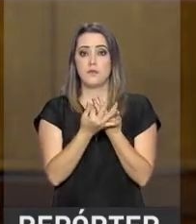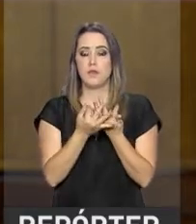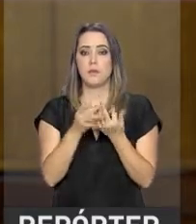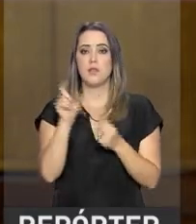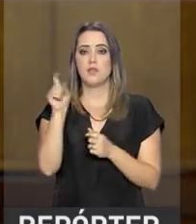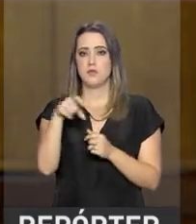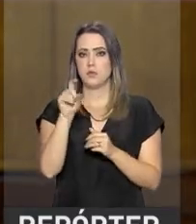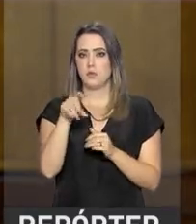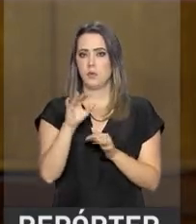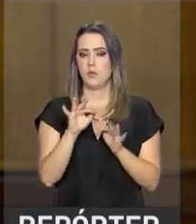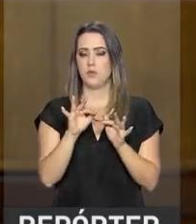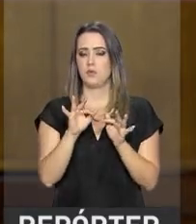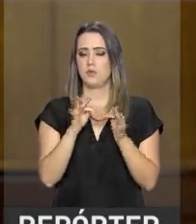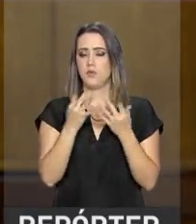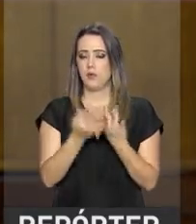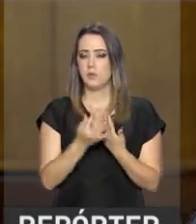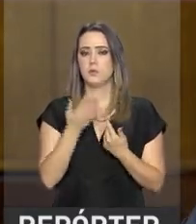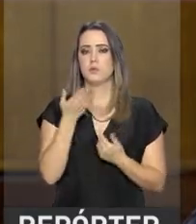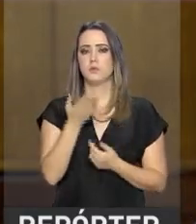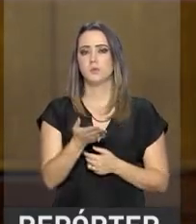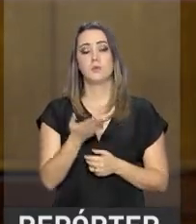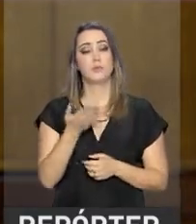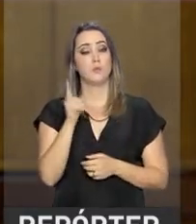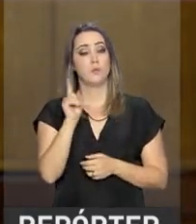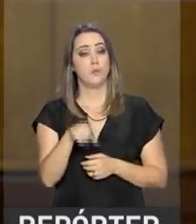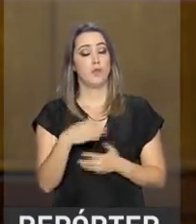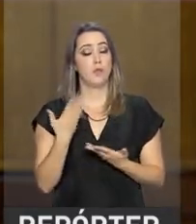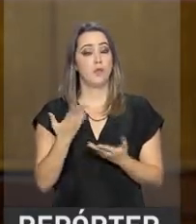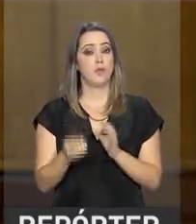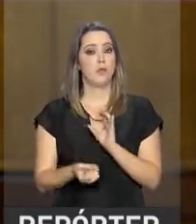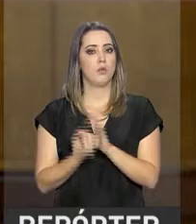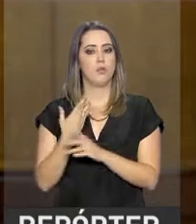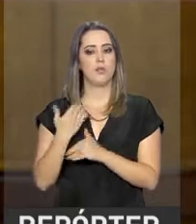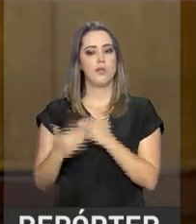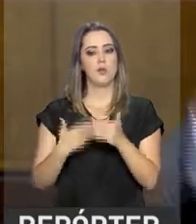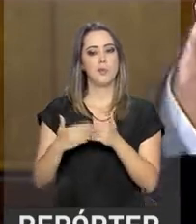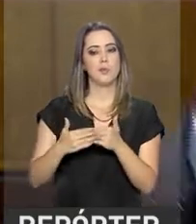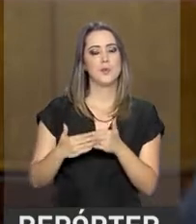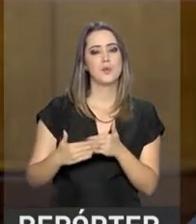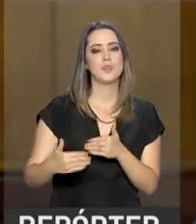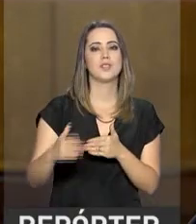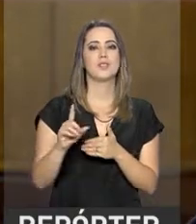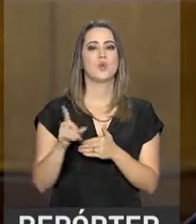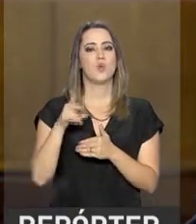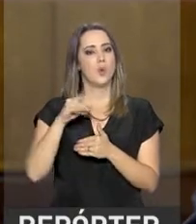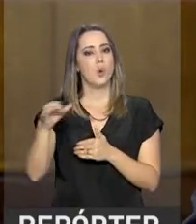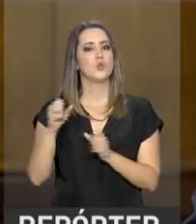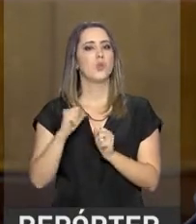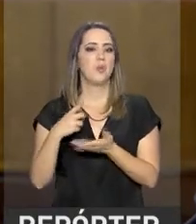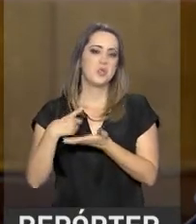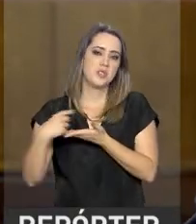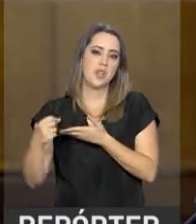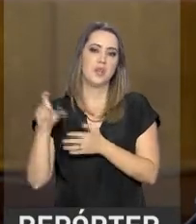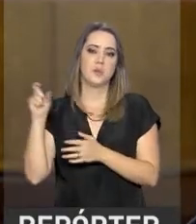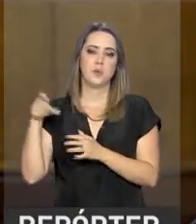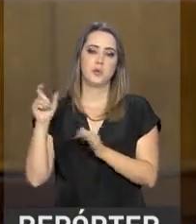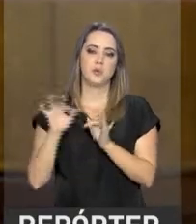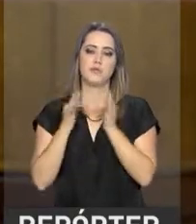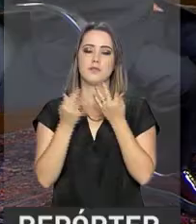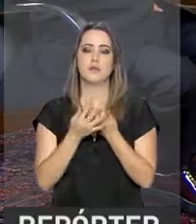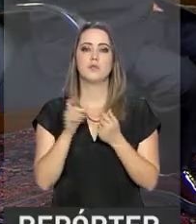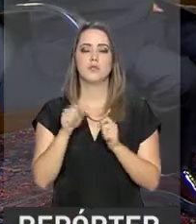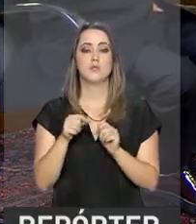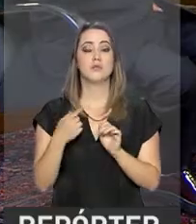integrantes ou beneficiários do bolsa família com isso e progride e um dia poderá até deixar o bolsa família são